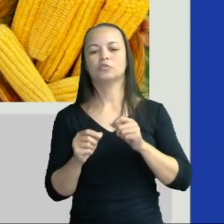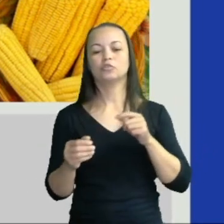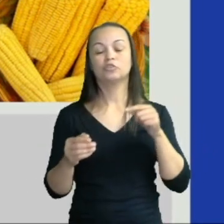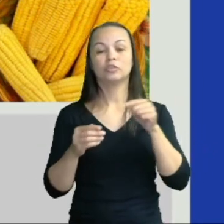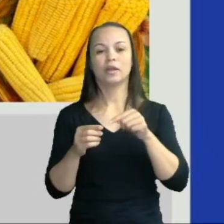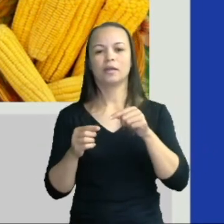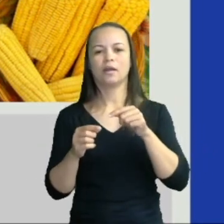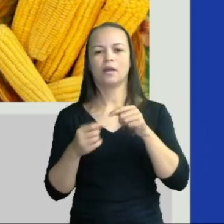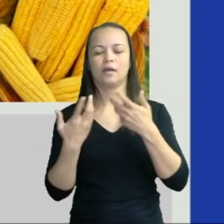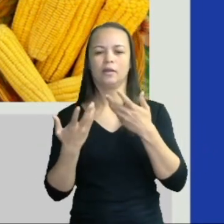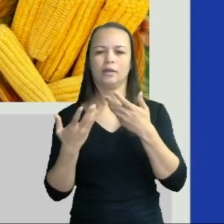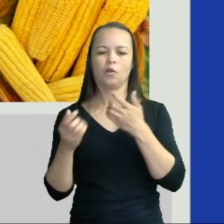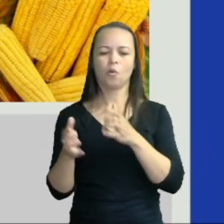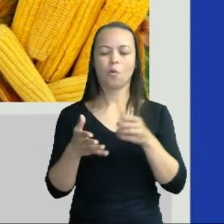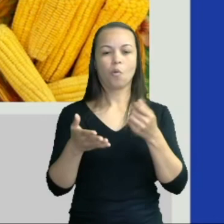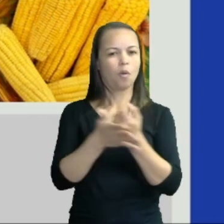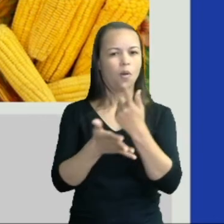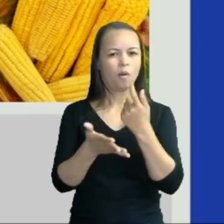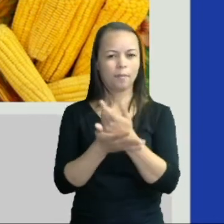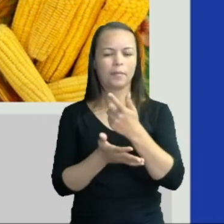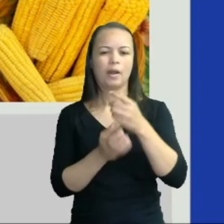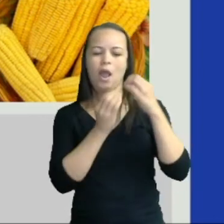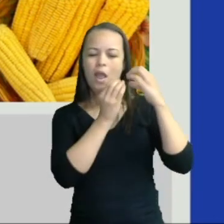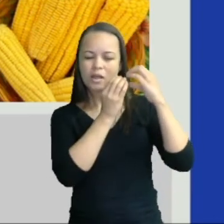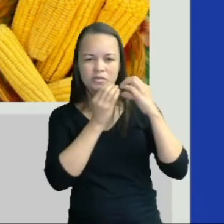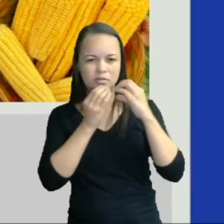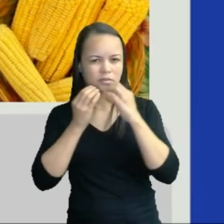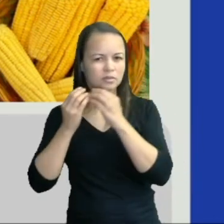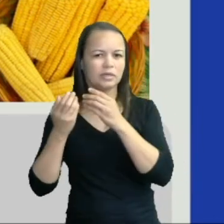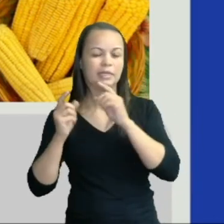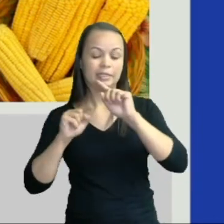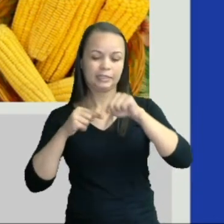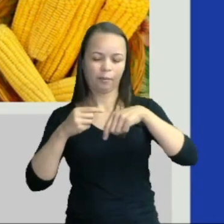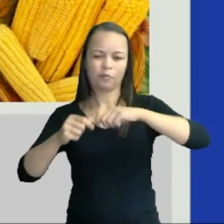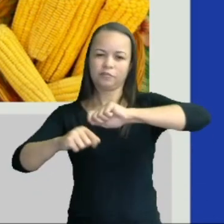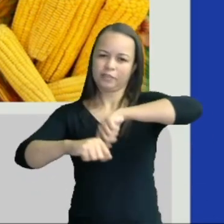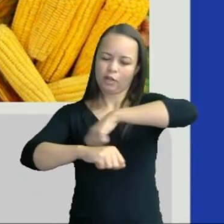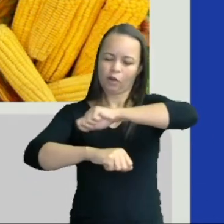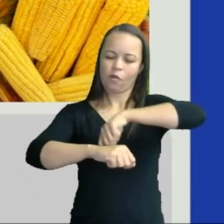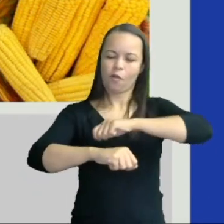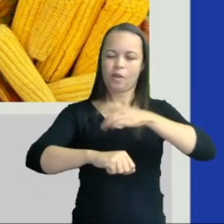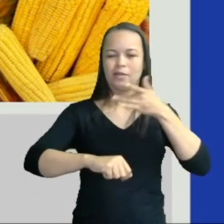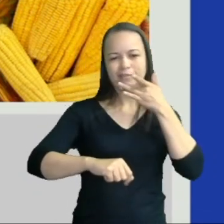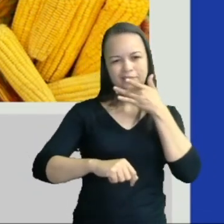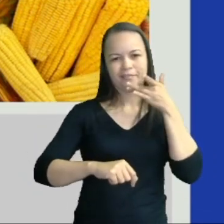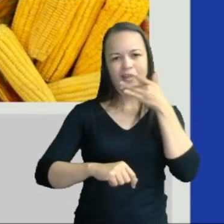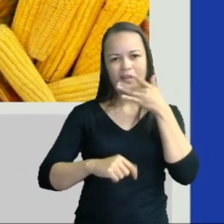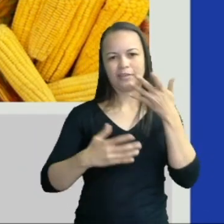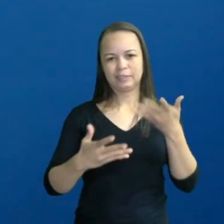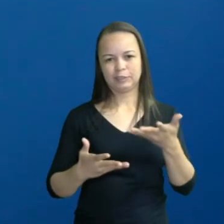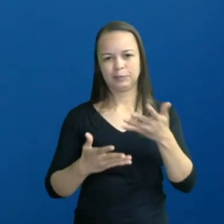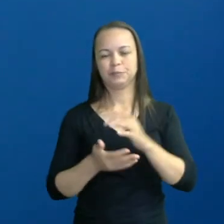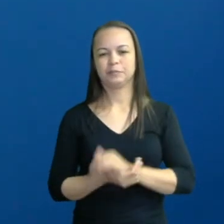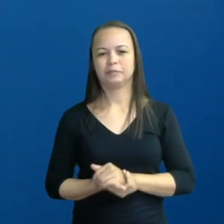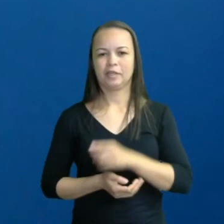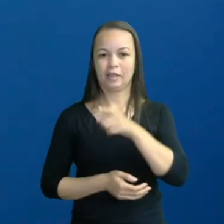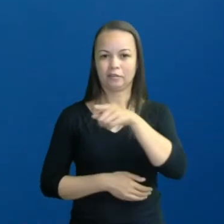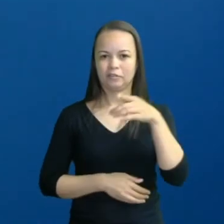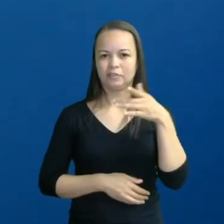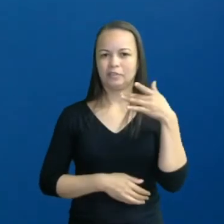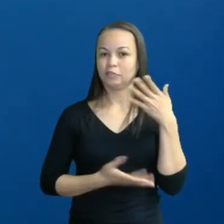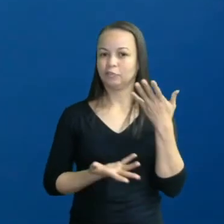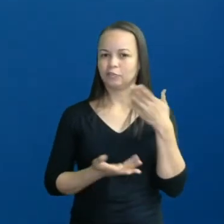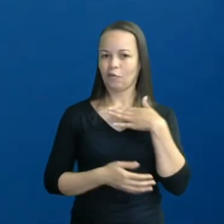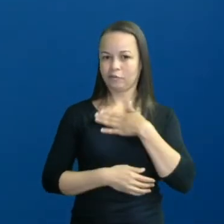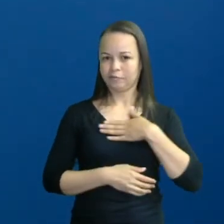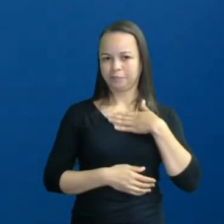a gente possa o quê? Comprar o milho e depois fazer as comidas maravilhosas. E aí, vocês gostaram?